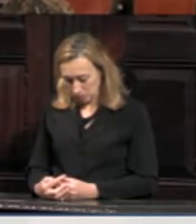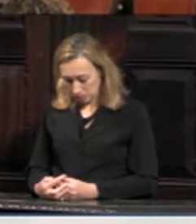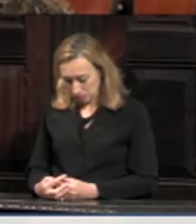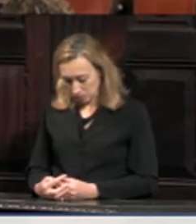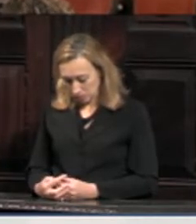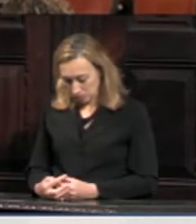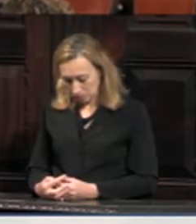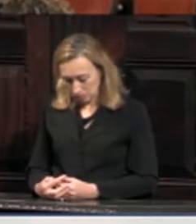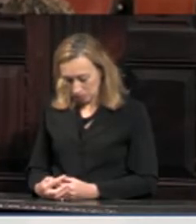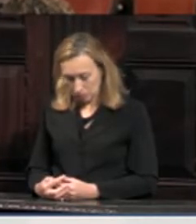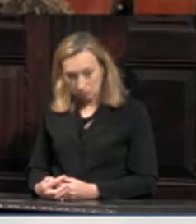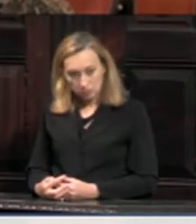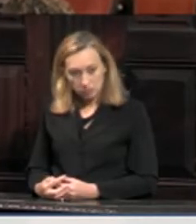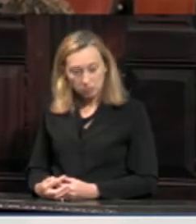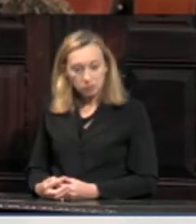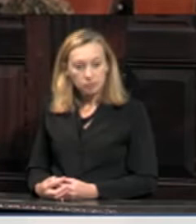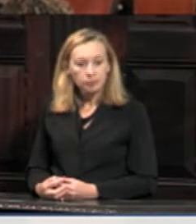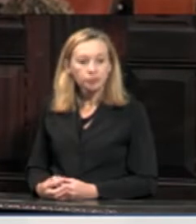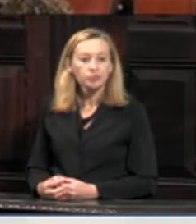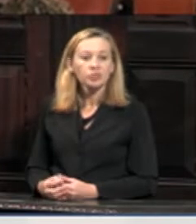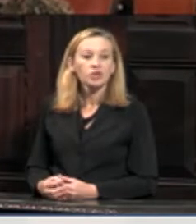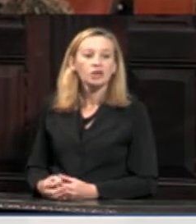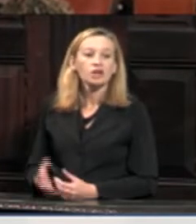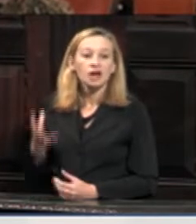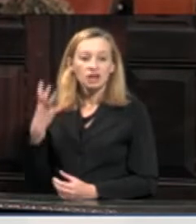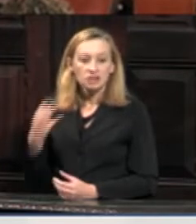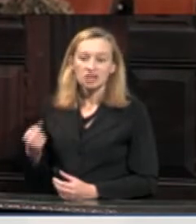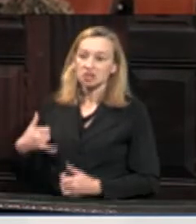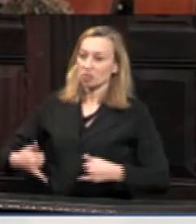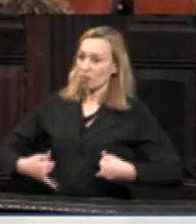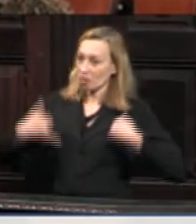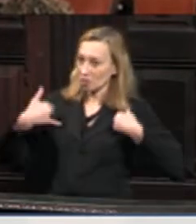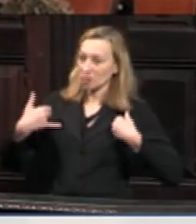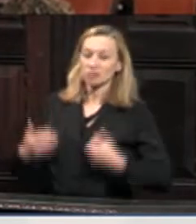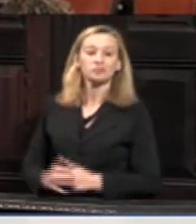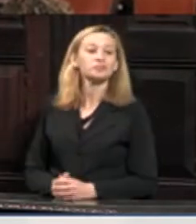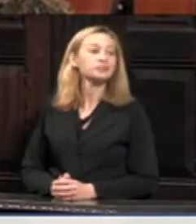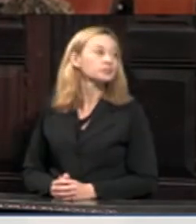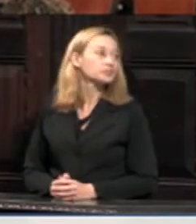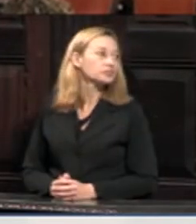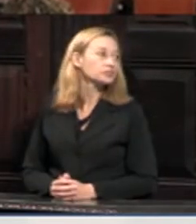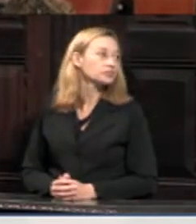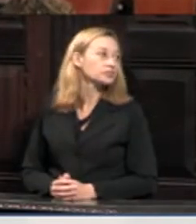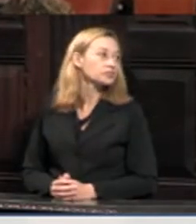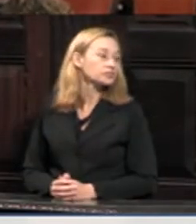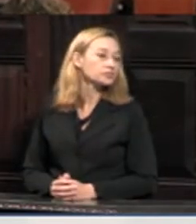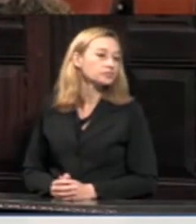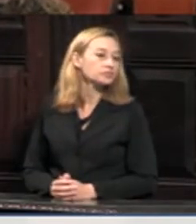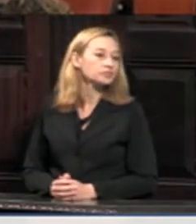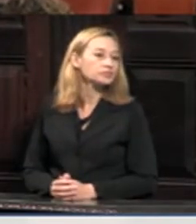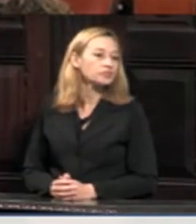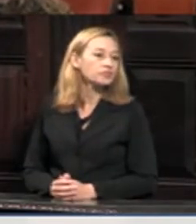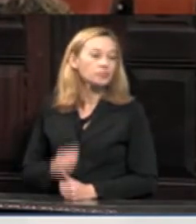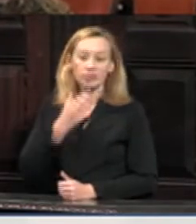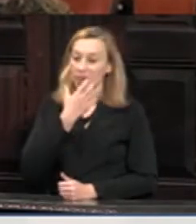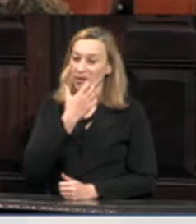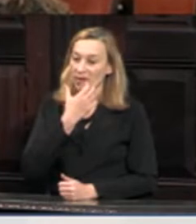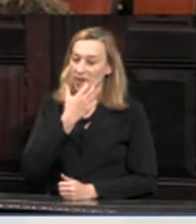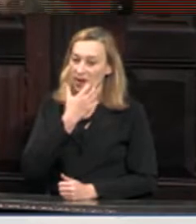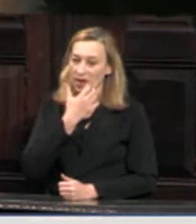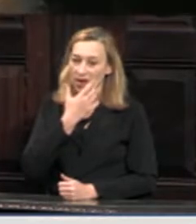Parecer pela Comissão da Pessoa com Deficiência. Favorável com louvor. Favorável com louvor. Pela Comissão